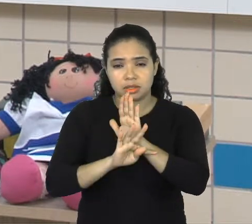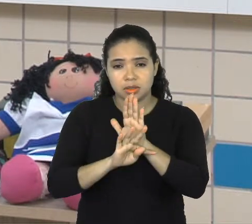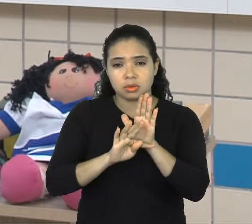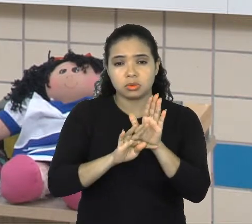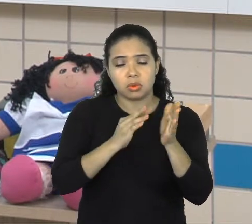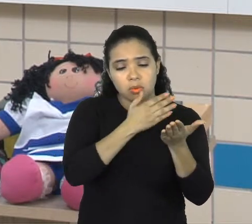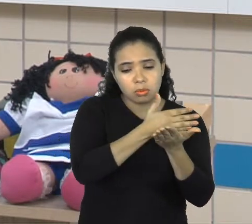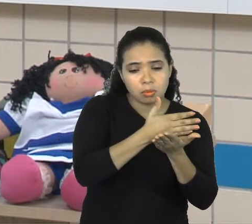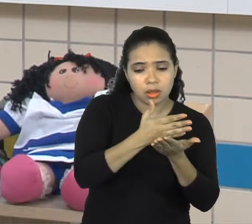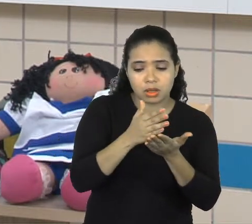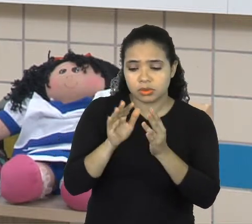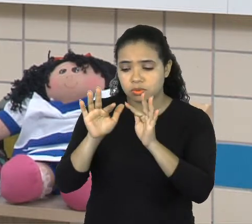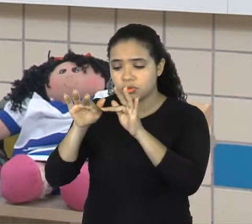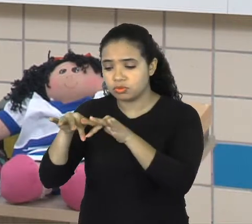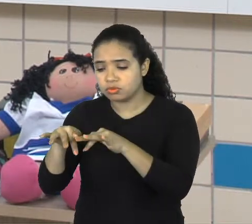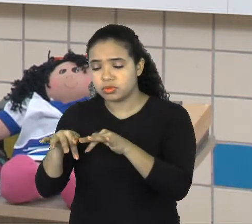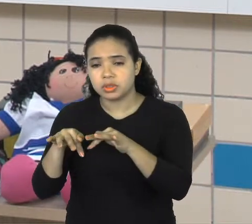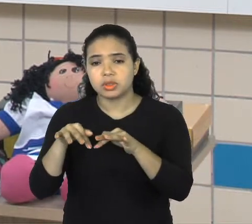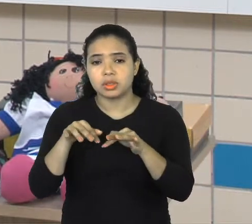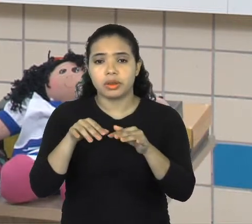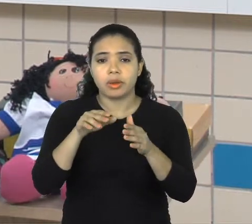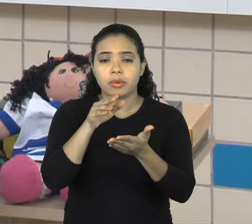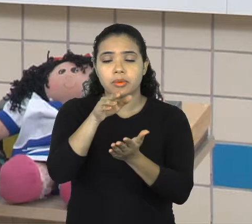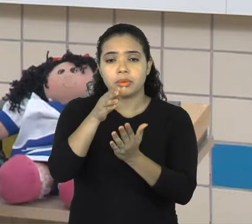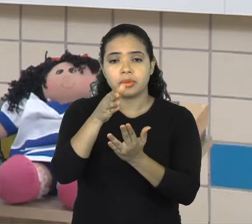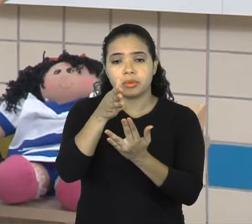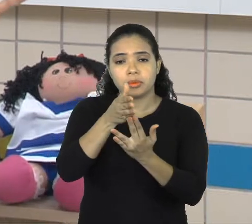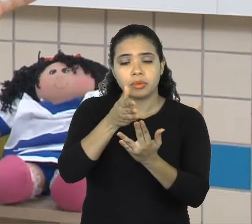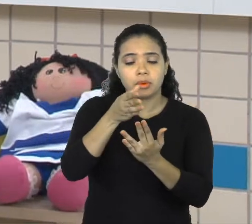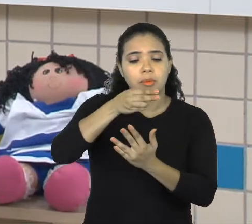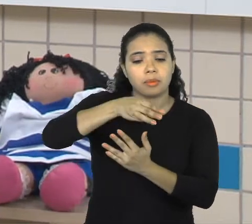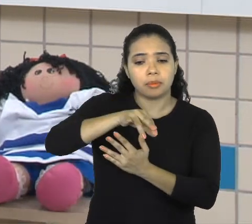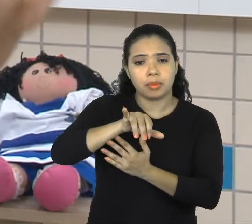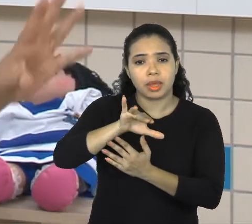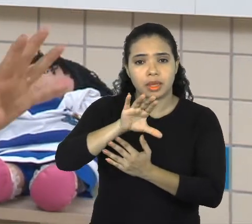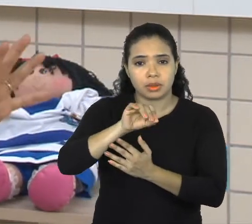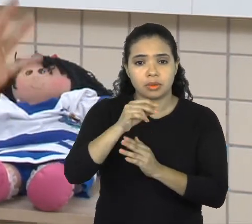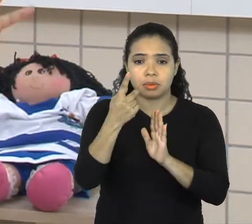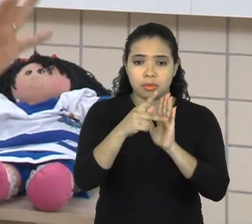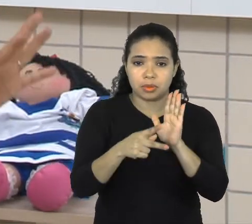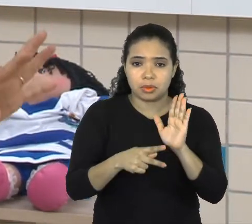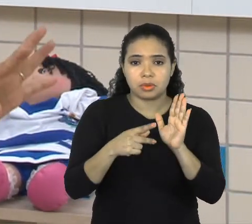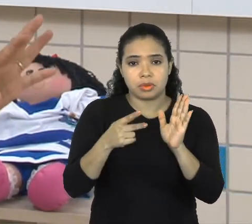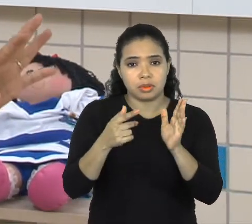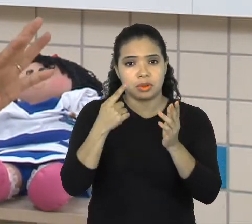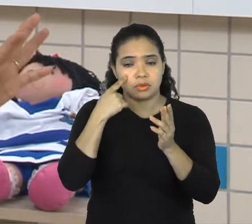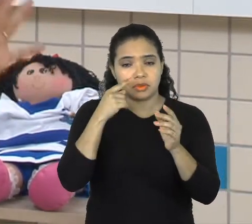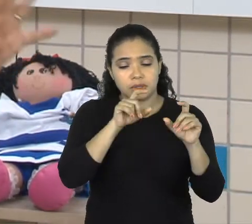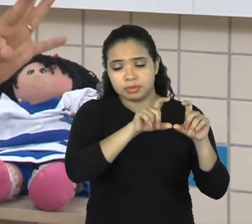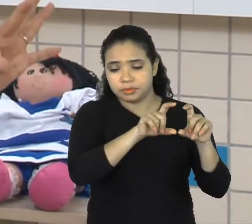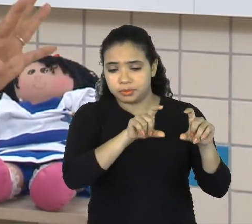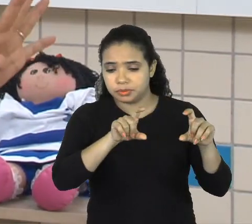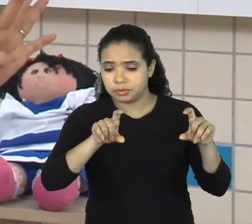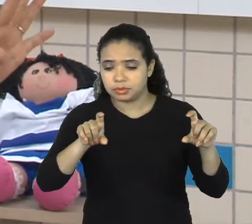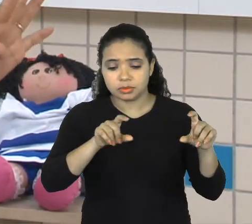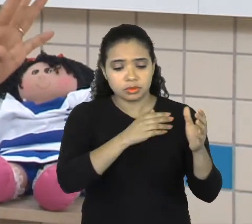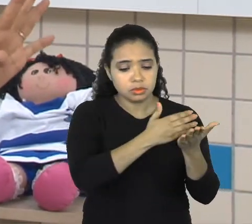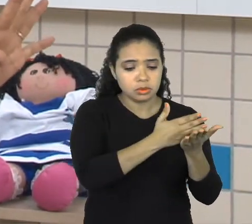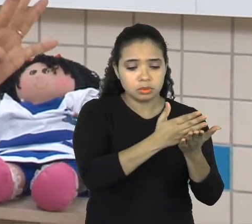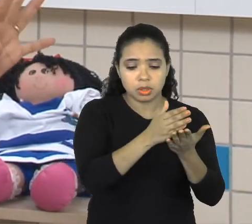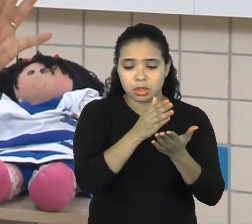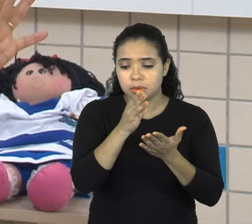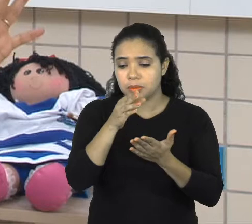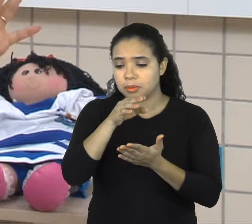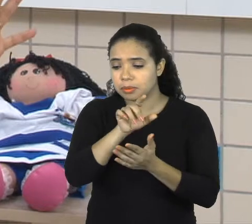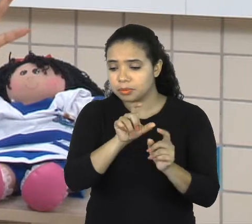fim, onde é que está o meio, porque no poema letrado lá com versos, linhas, estrofes lá, a gente consegue